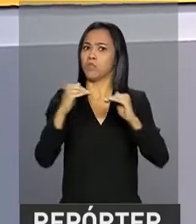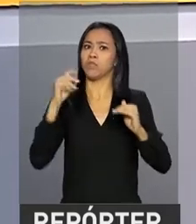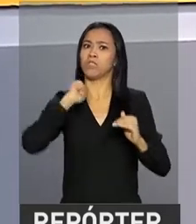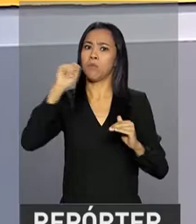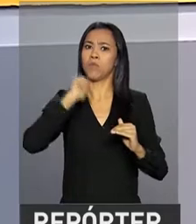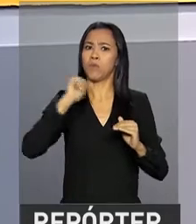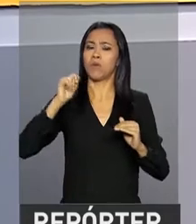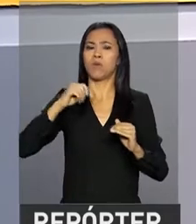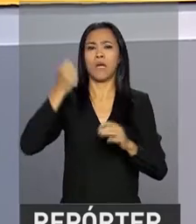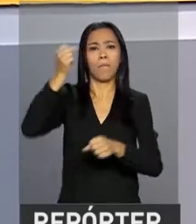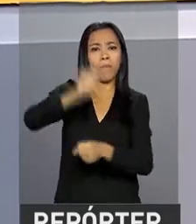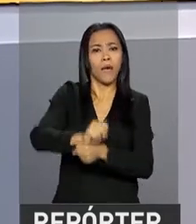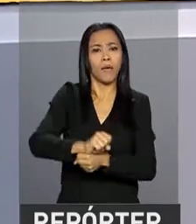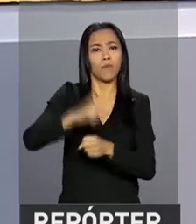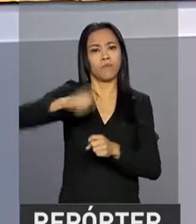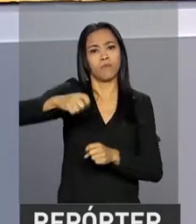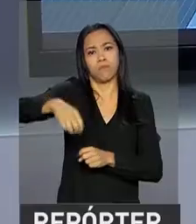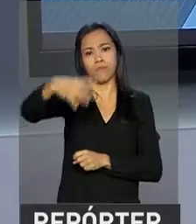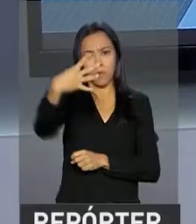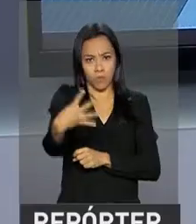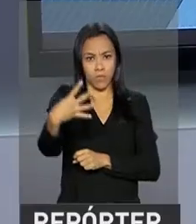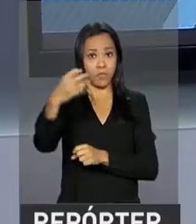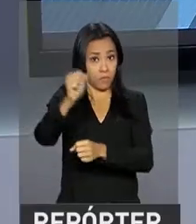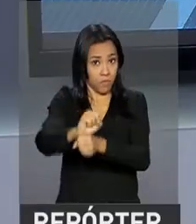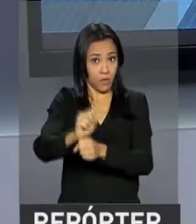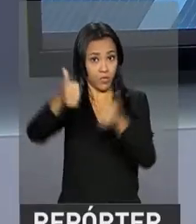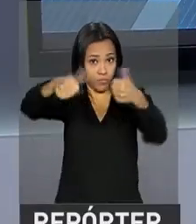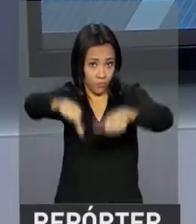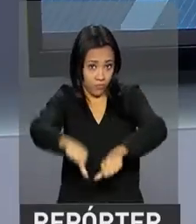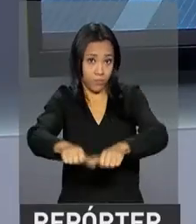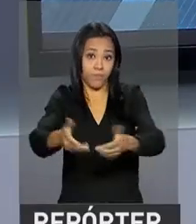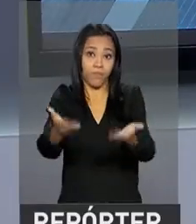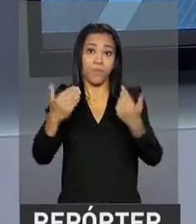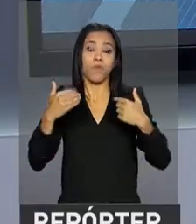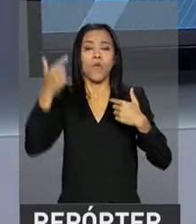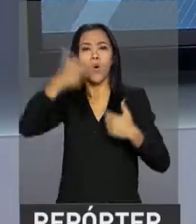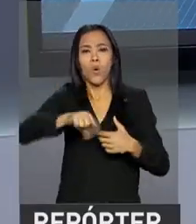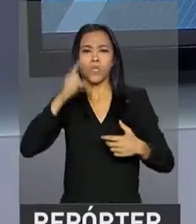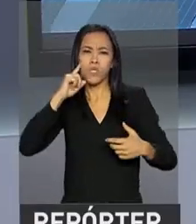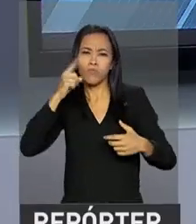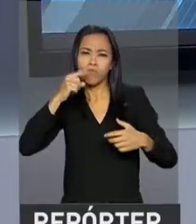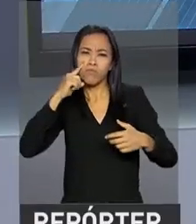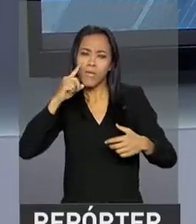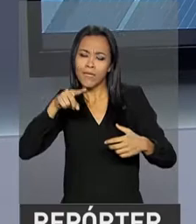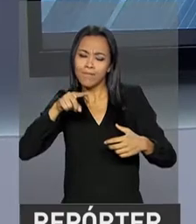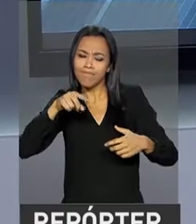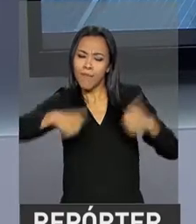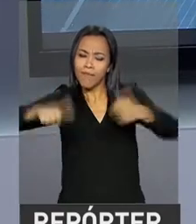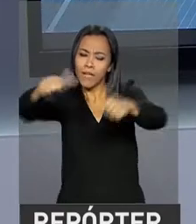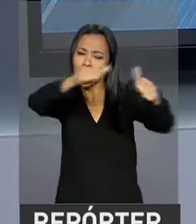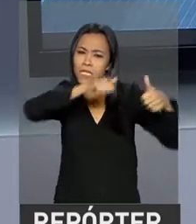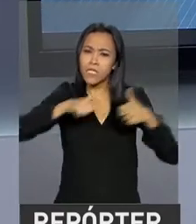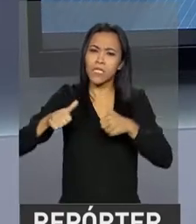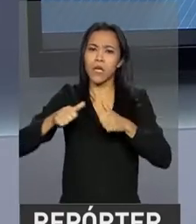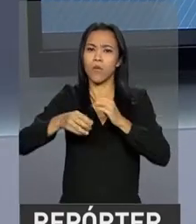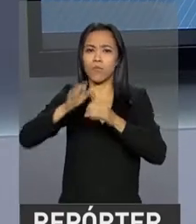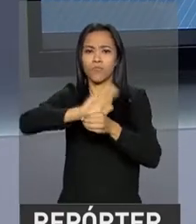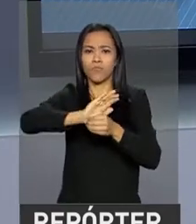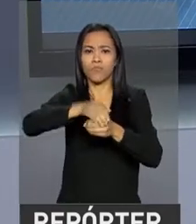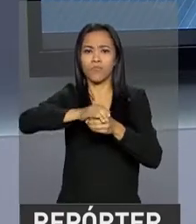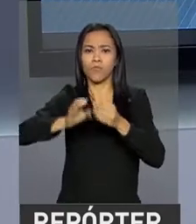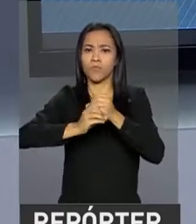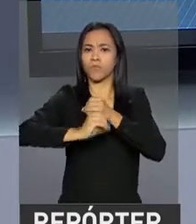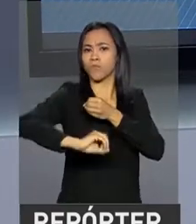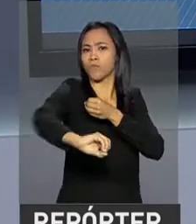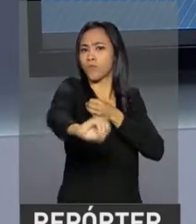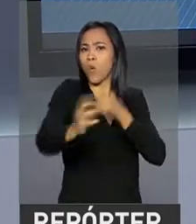4 meses de quedas consecutivas. Uma radiografia do saneamento básico no Brasil. O Atlas Esgotos mostra a